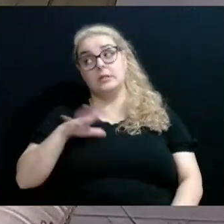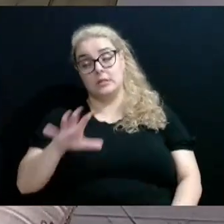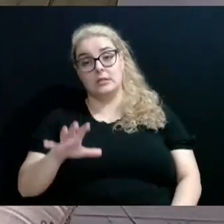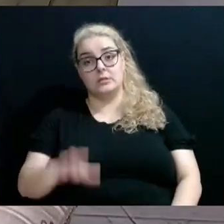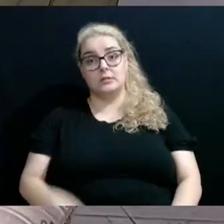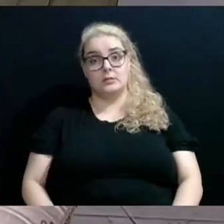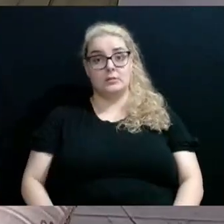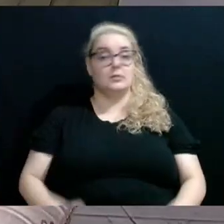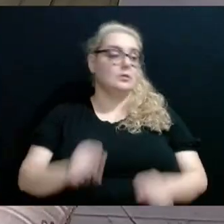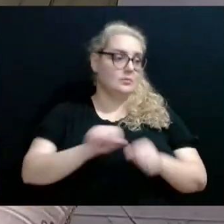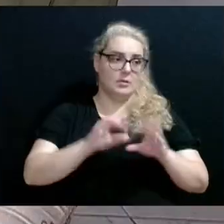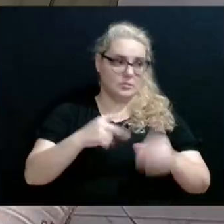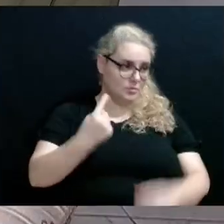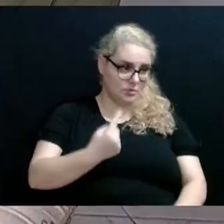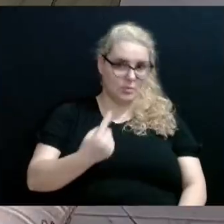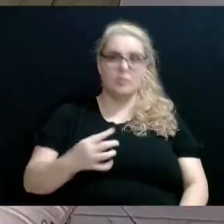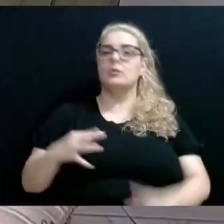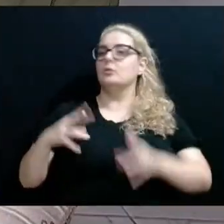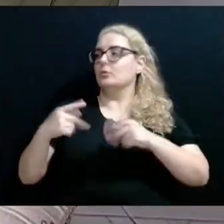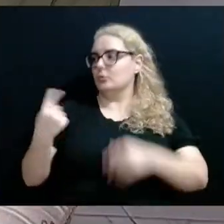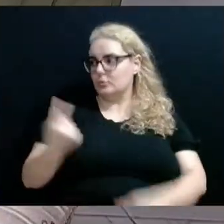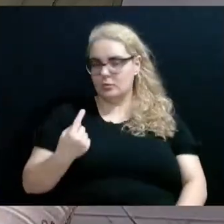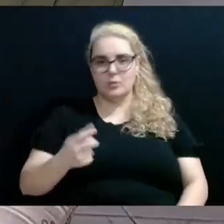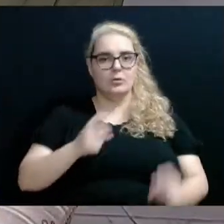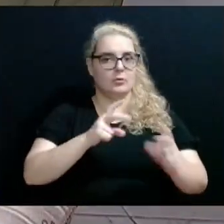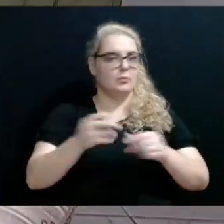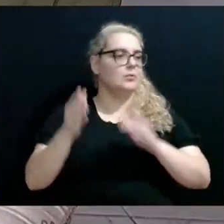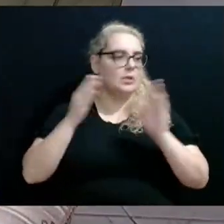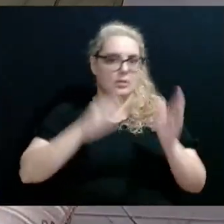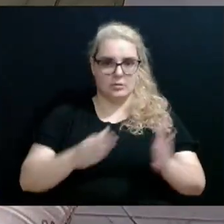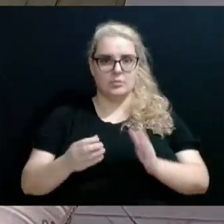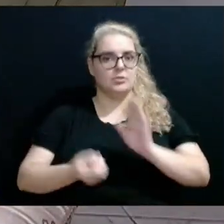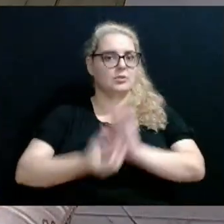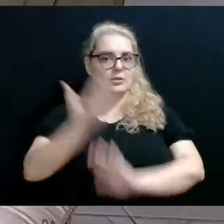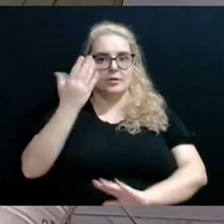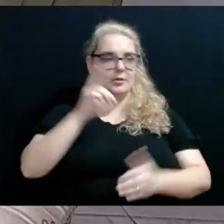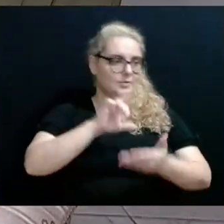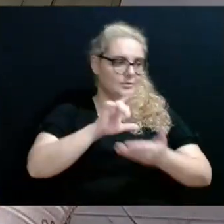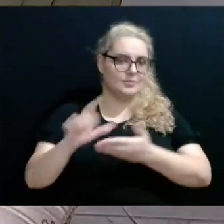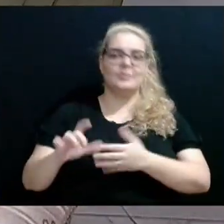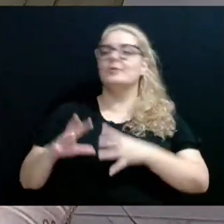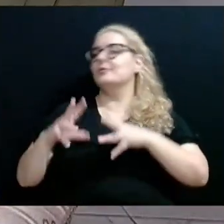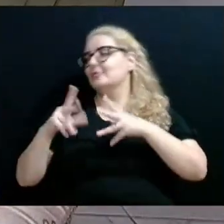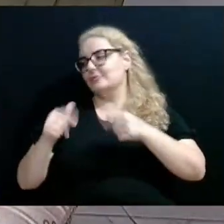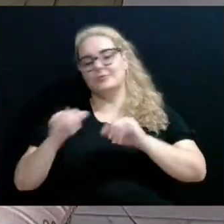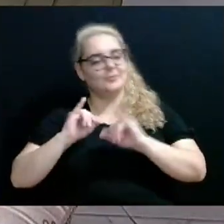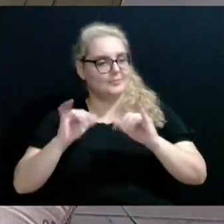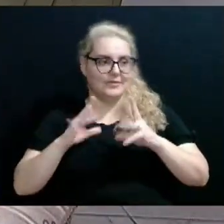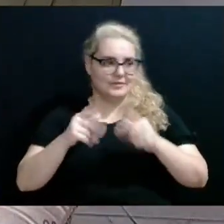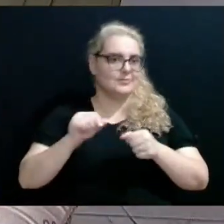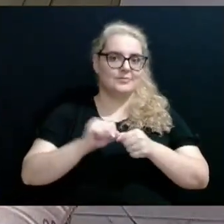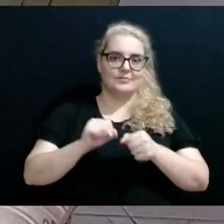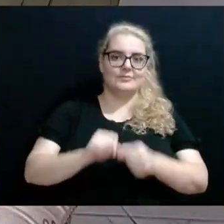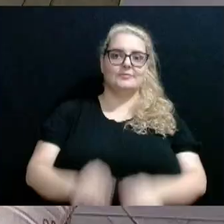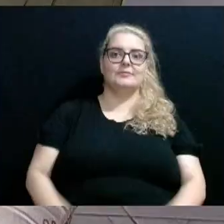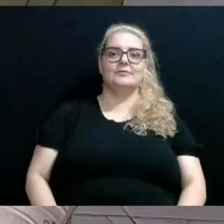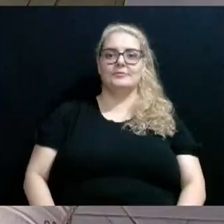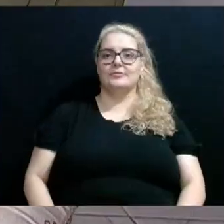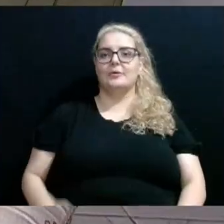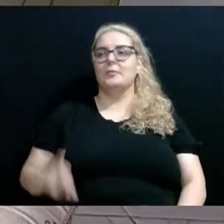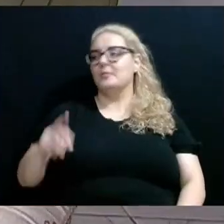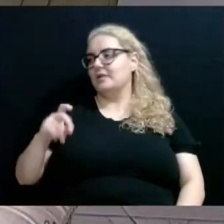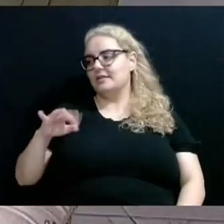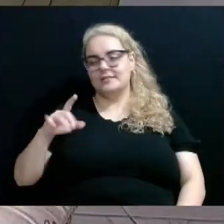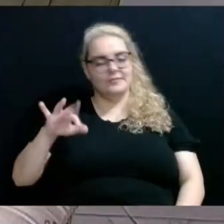tudo sozinha? Tudo. Vende, produz, Sim, tira tudo, foto, anuncia, faz tudo. Precifico